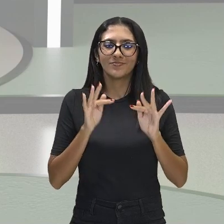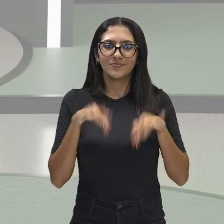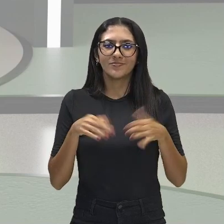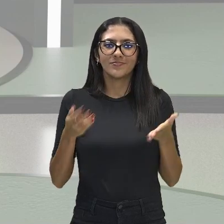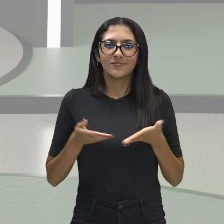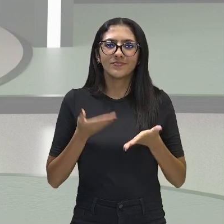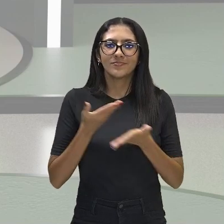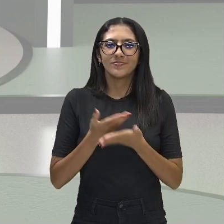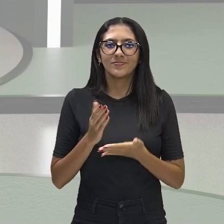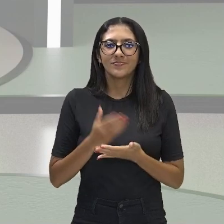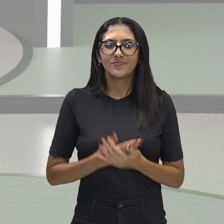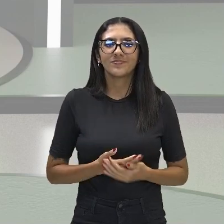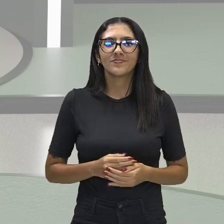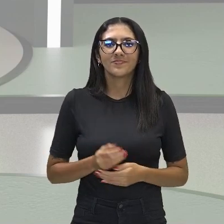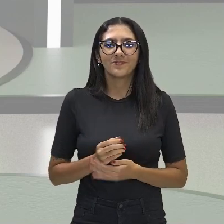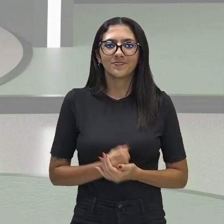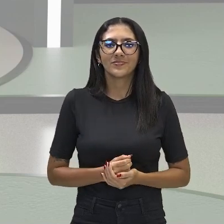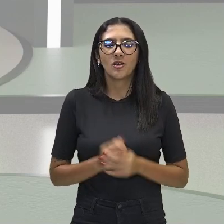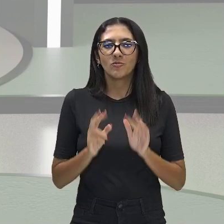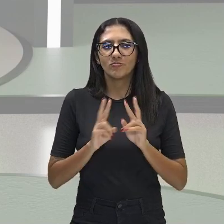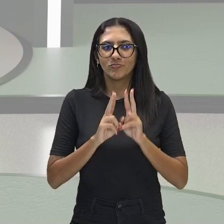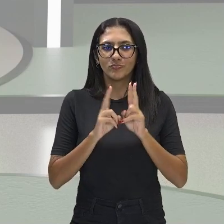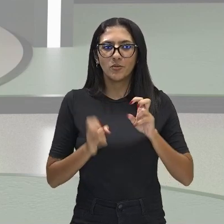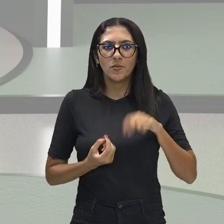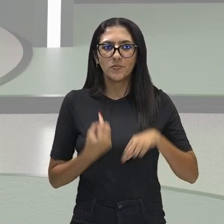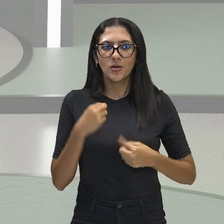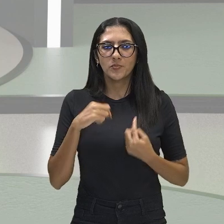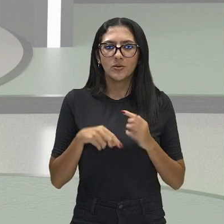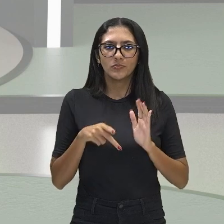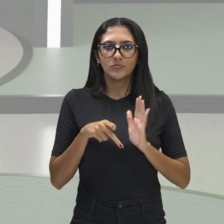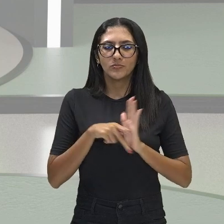Esta foi a nossa aula do sistema